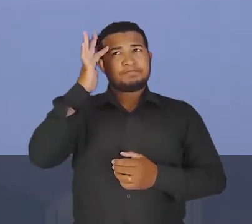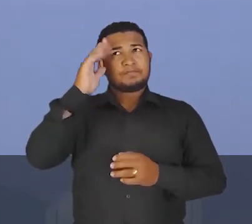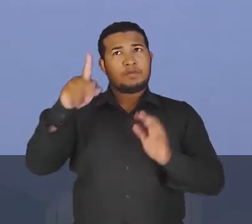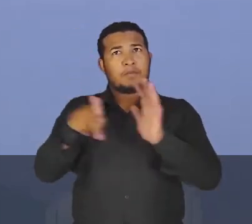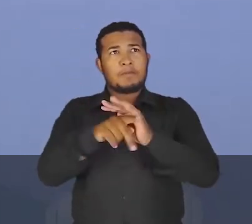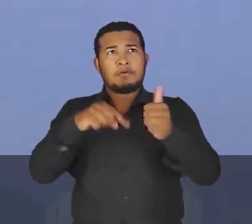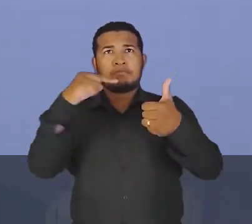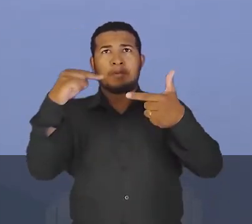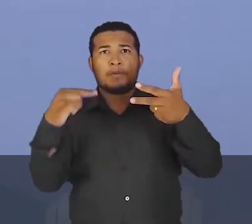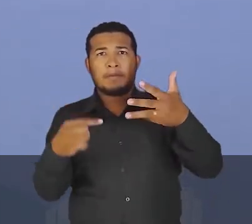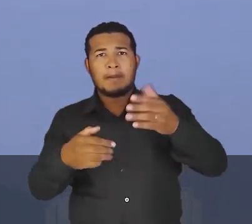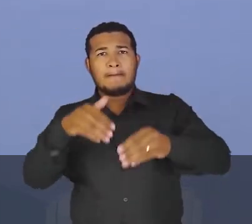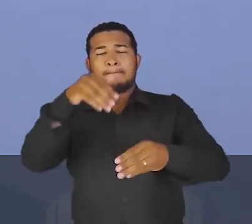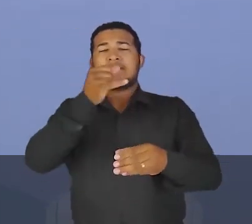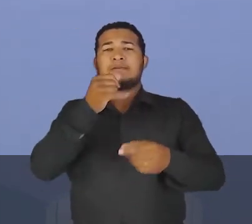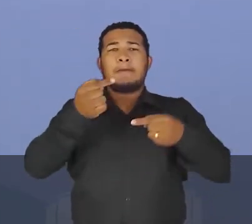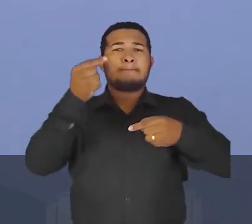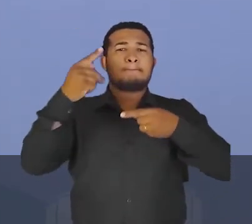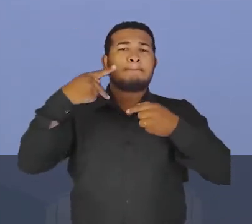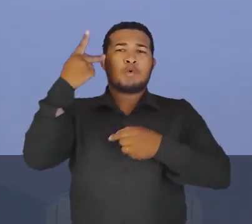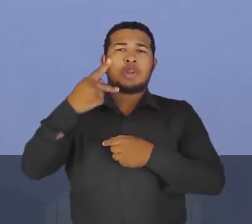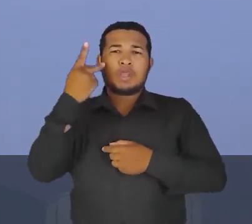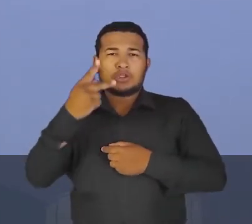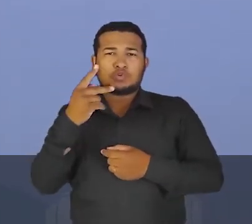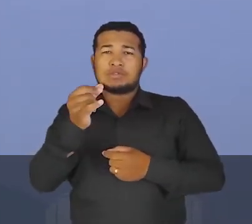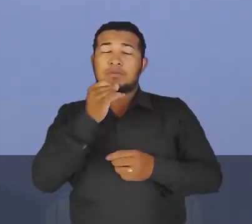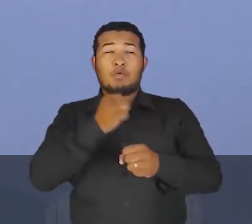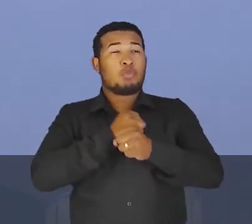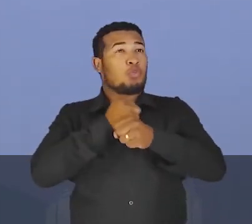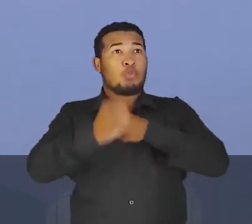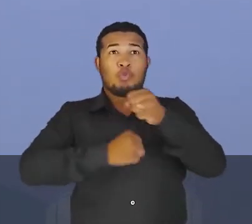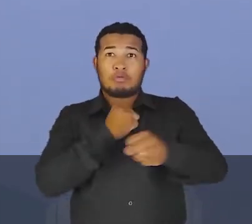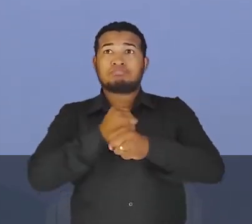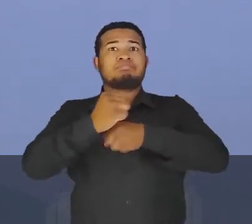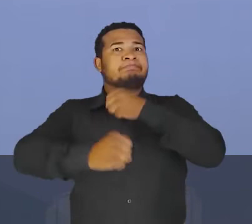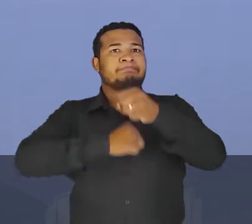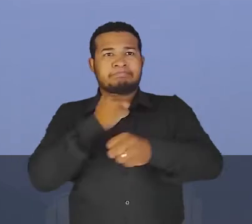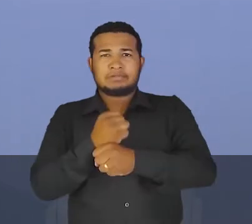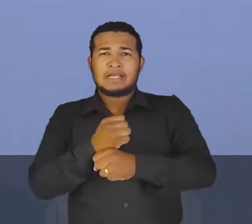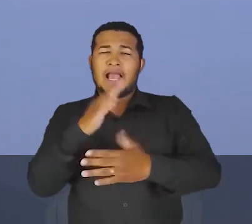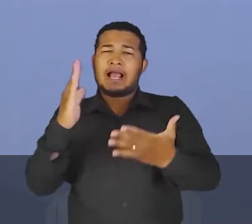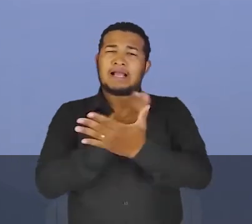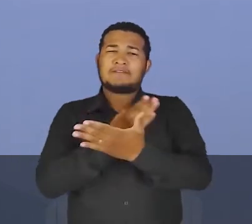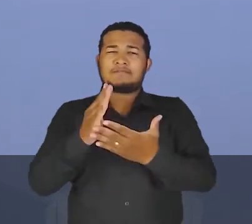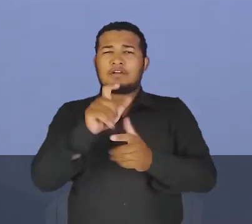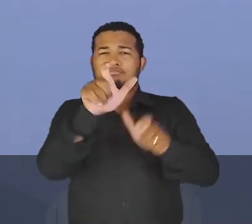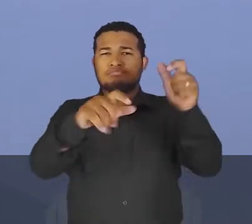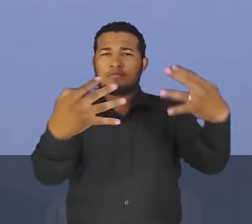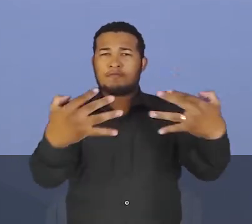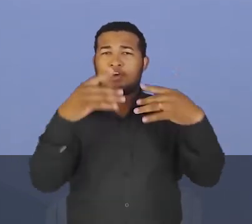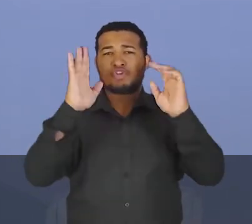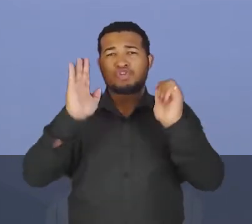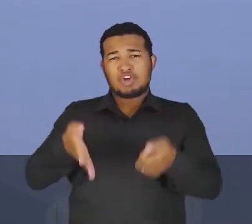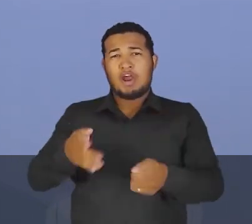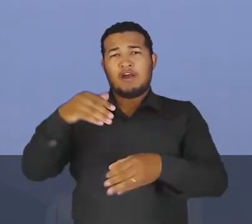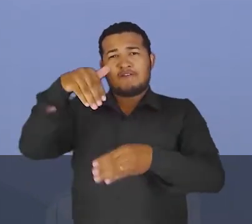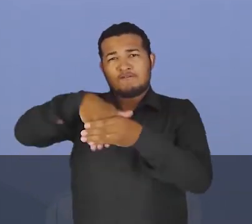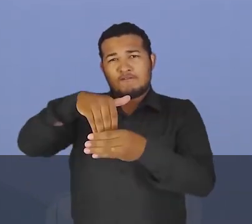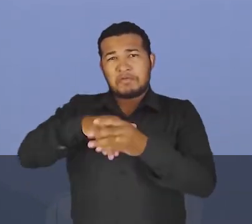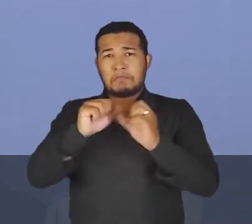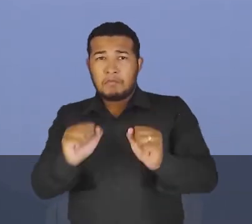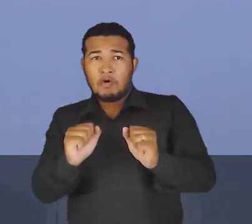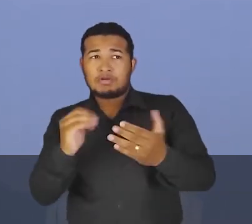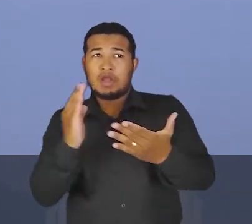políticos. Todo ano tem eleições. Alguns de vocês que estão me assistindo talvez já tenham votado, talvez já possam votar, e muitos de